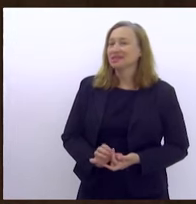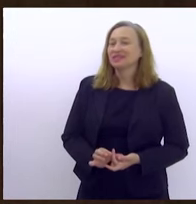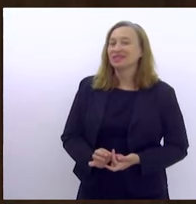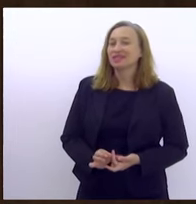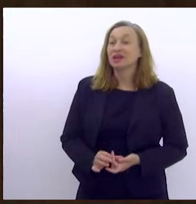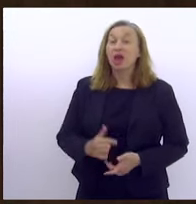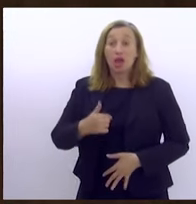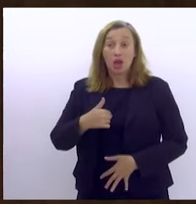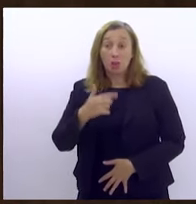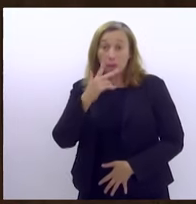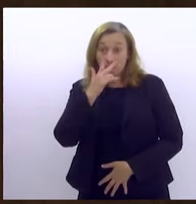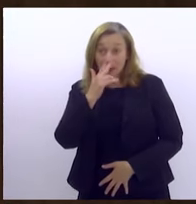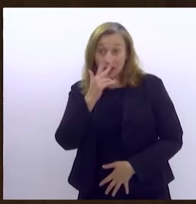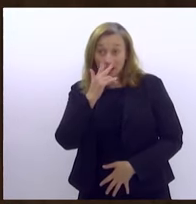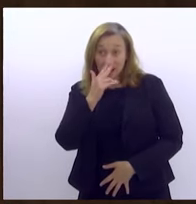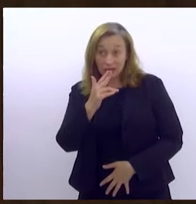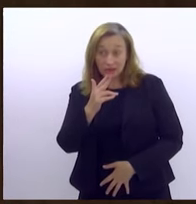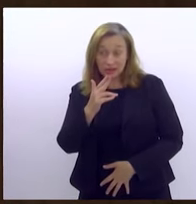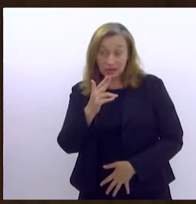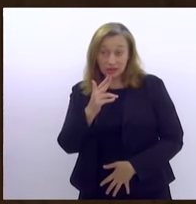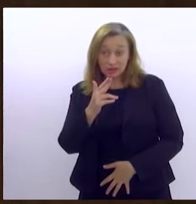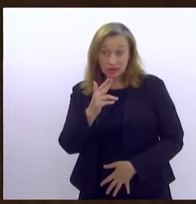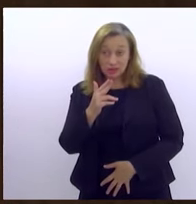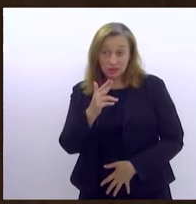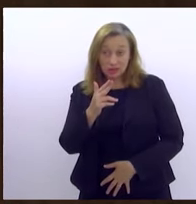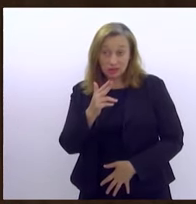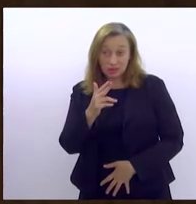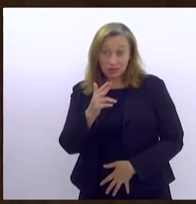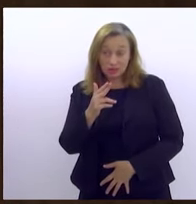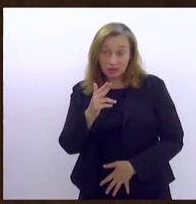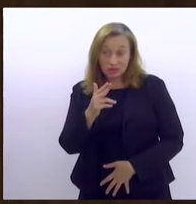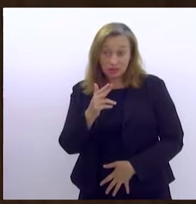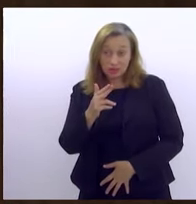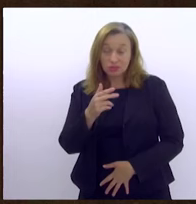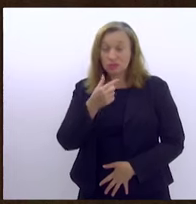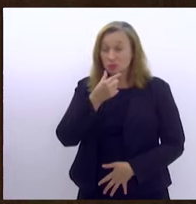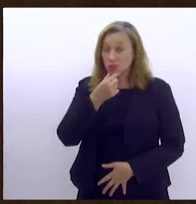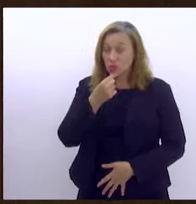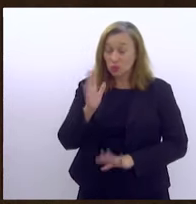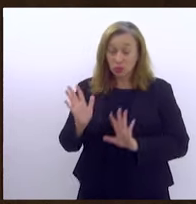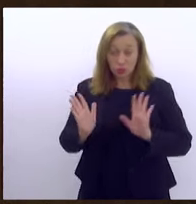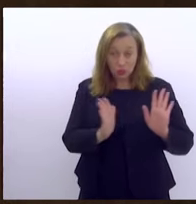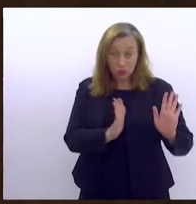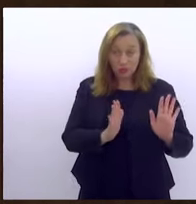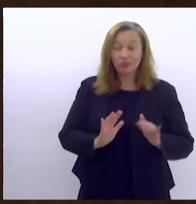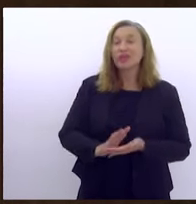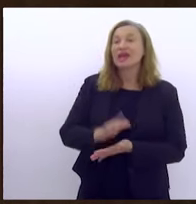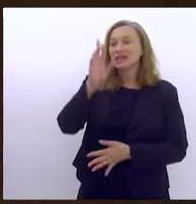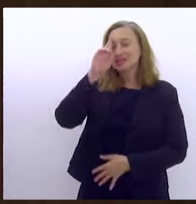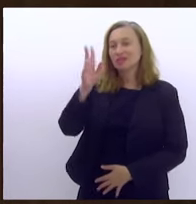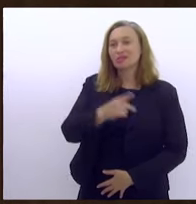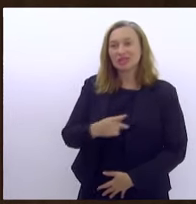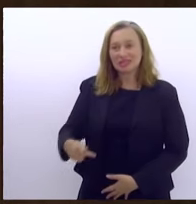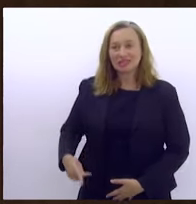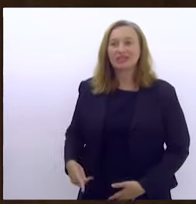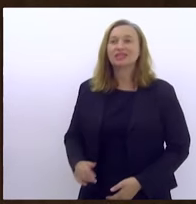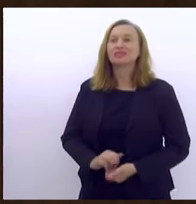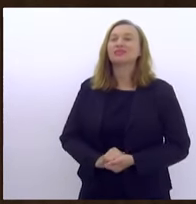Eu pareço com o Emeni, mas não sou xiita. Mas, senhora presidente,